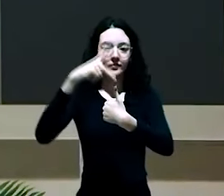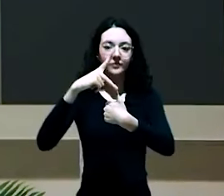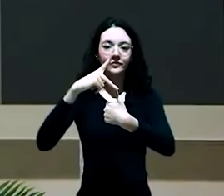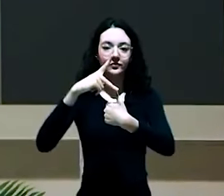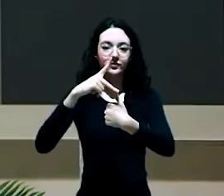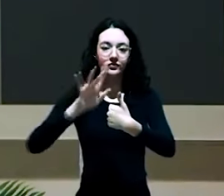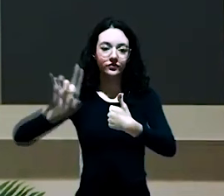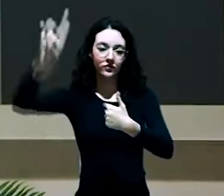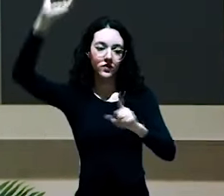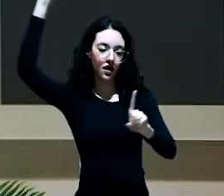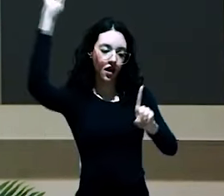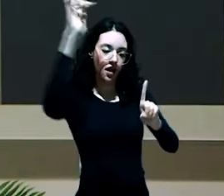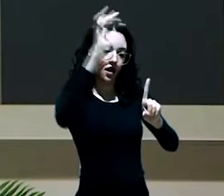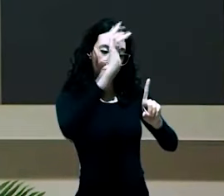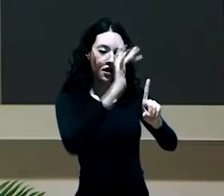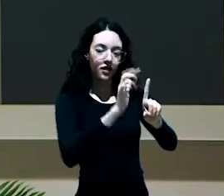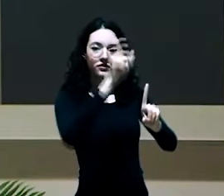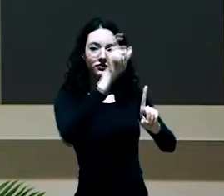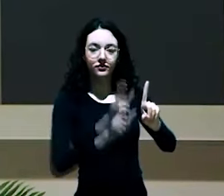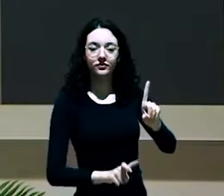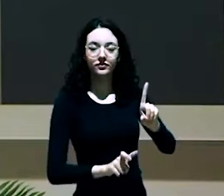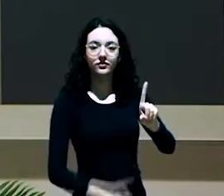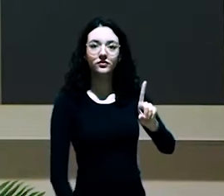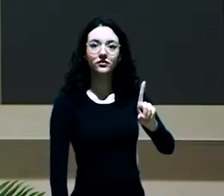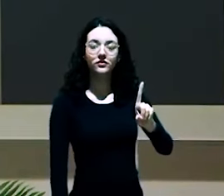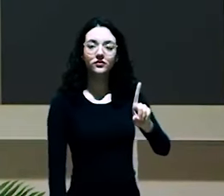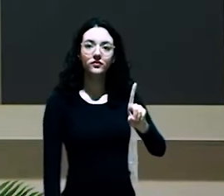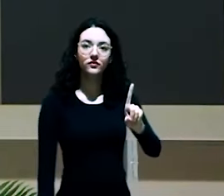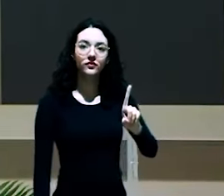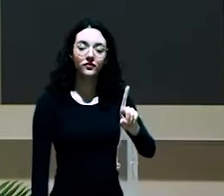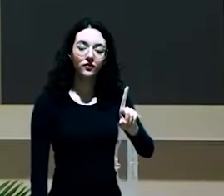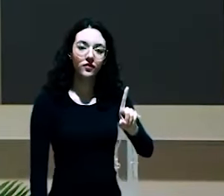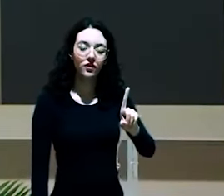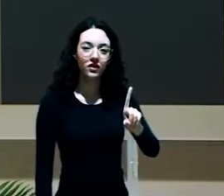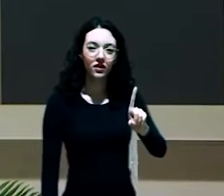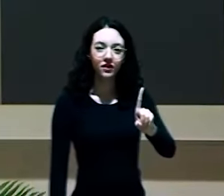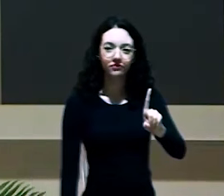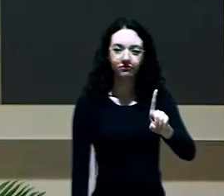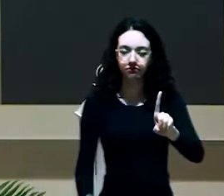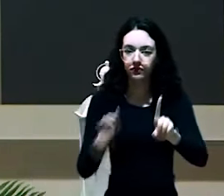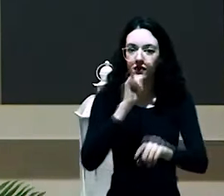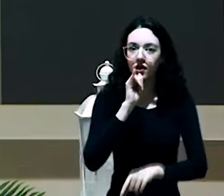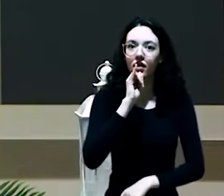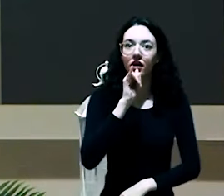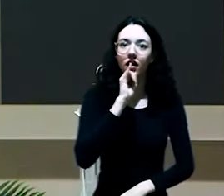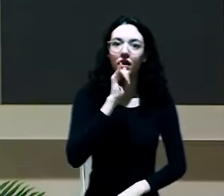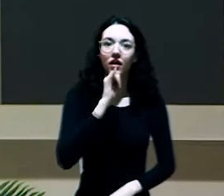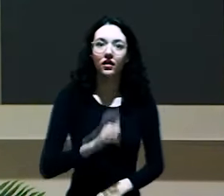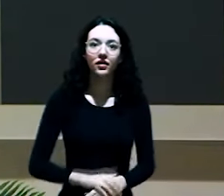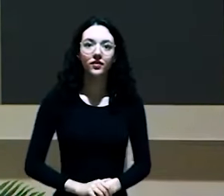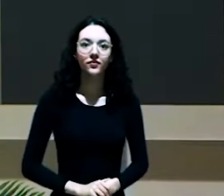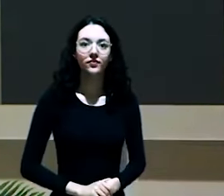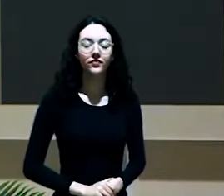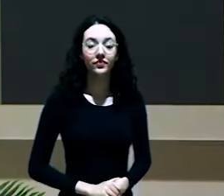divina. E a justificação é o seguinte: quando Deus te perdoa, Deus te